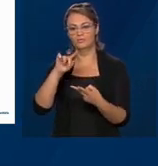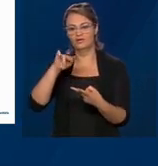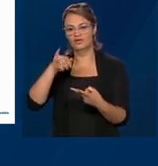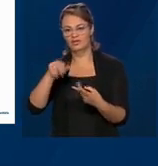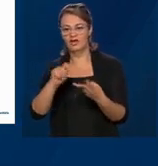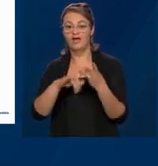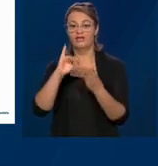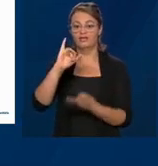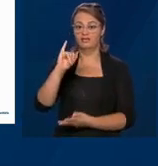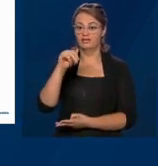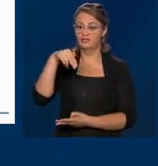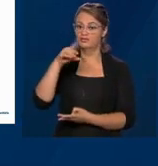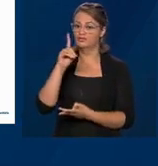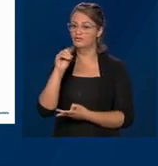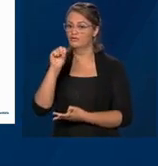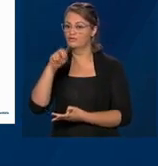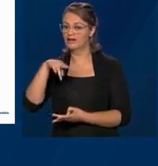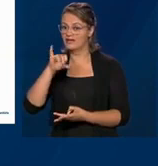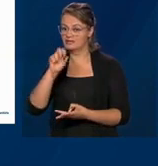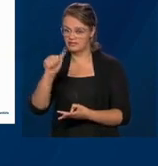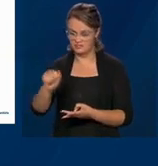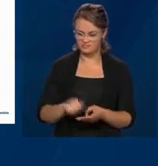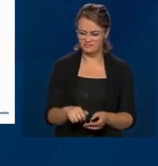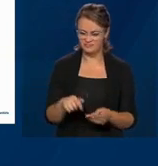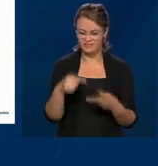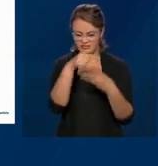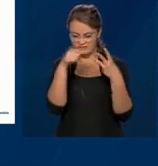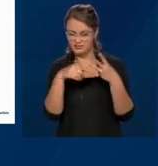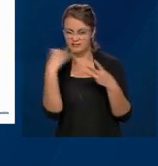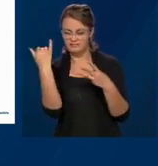é uma informação importante, diretores, porque